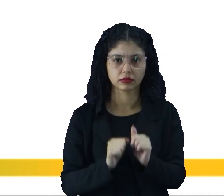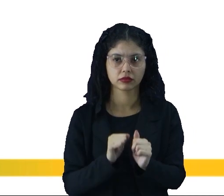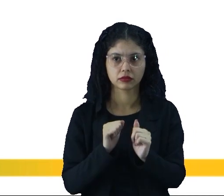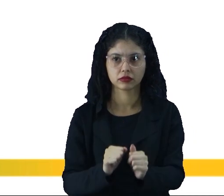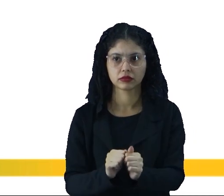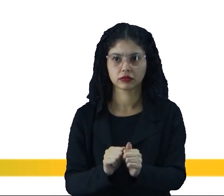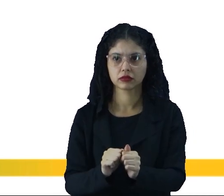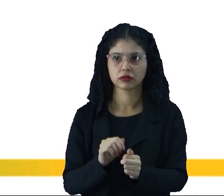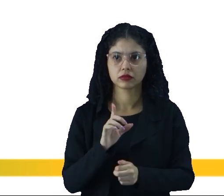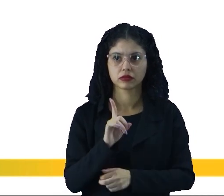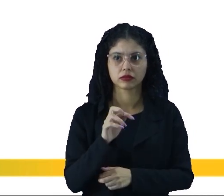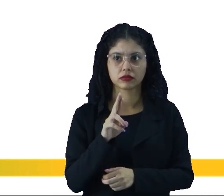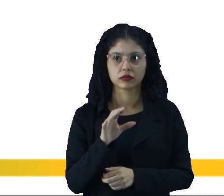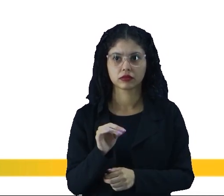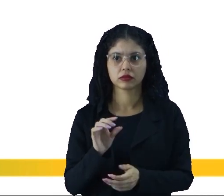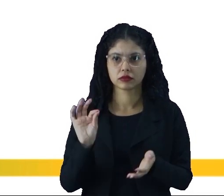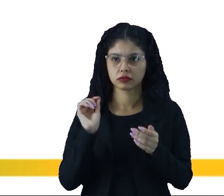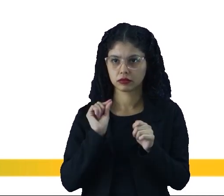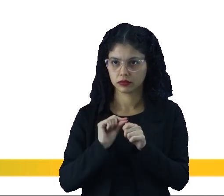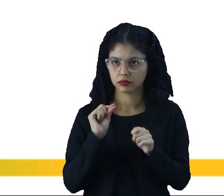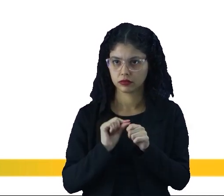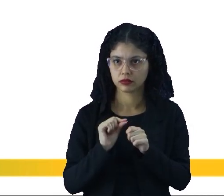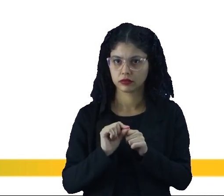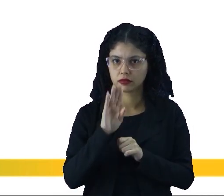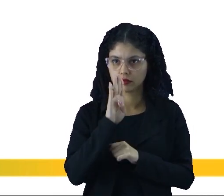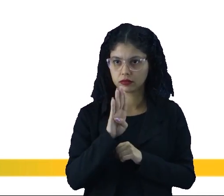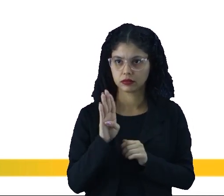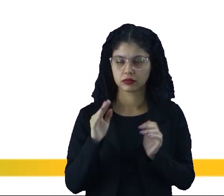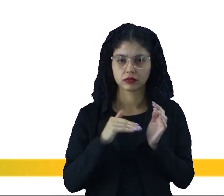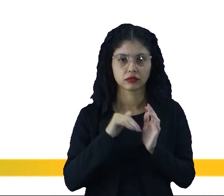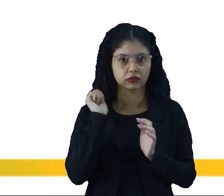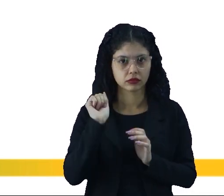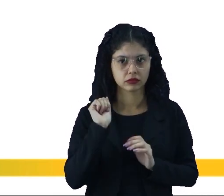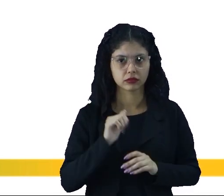que permitiria ao disparo efetuado pelo canhão B